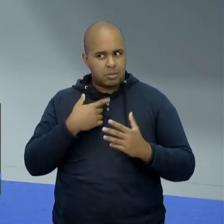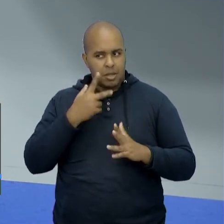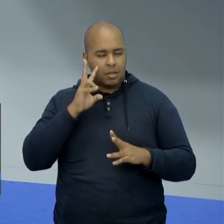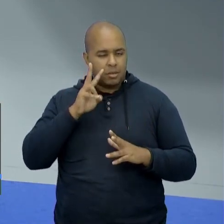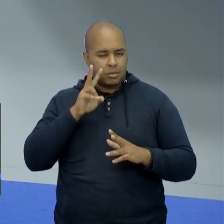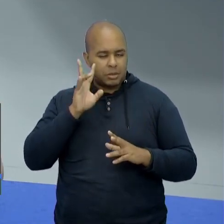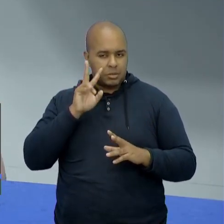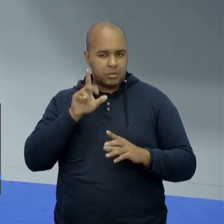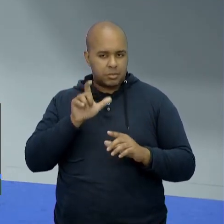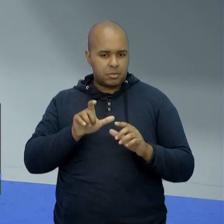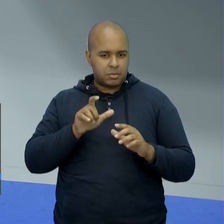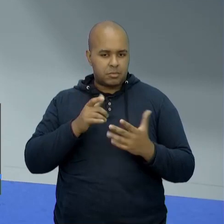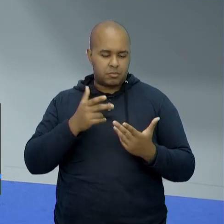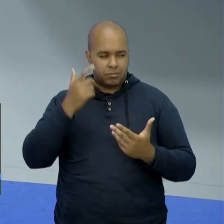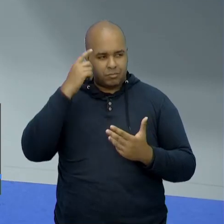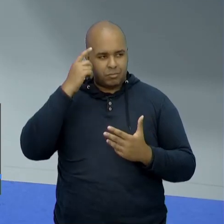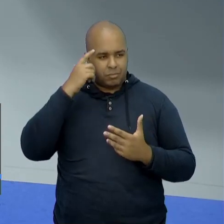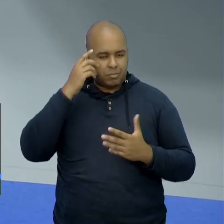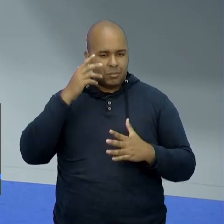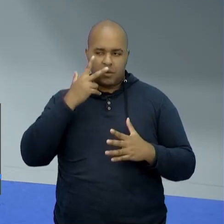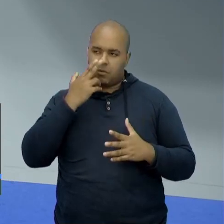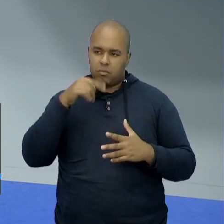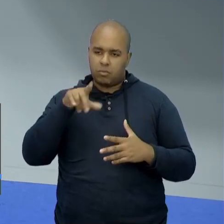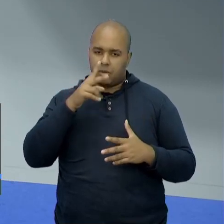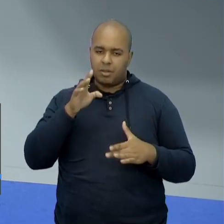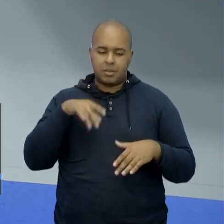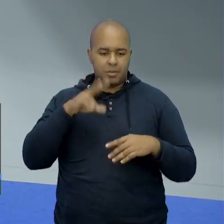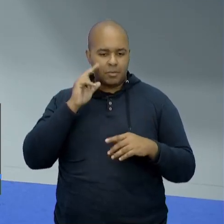gente tem, eu falo a gente porque